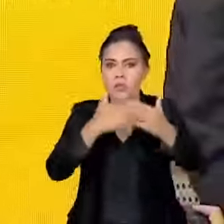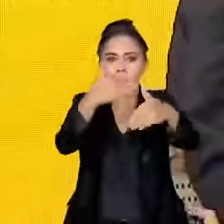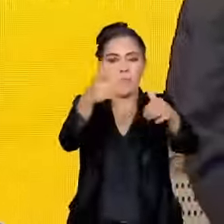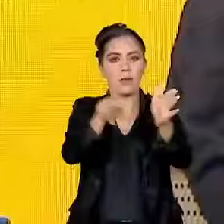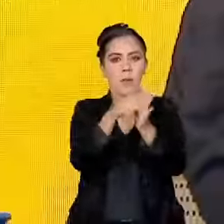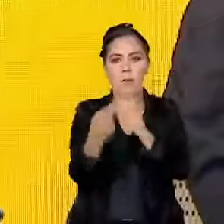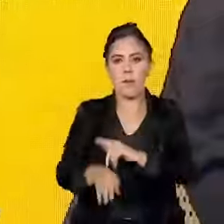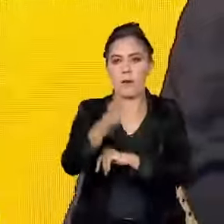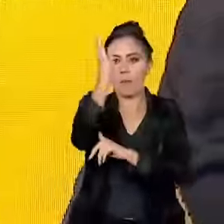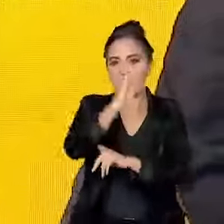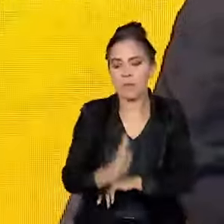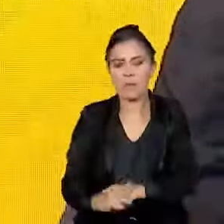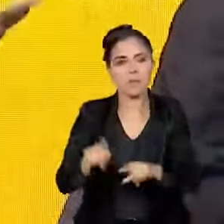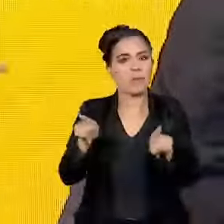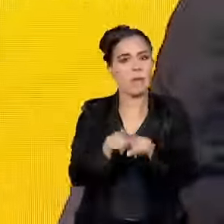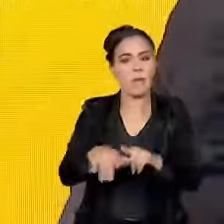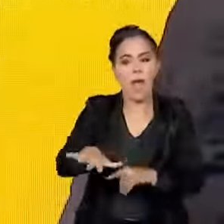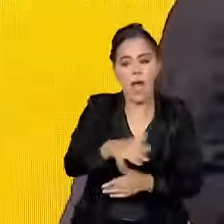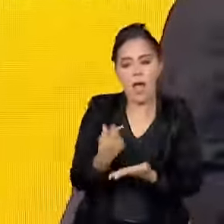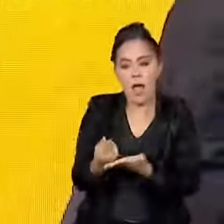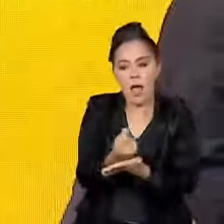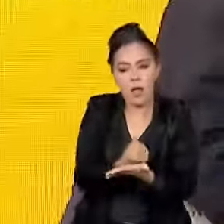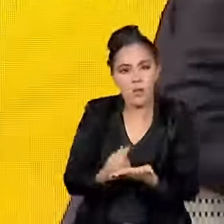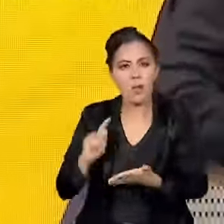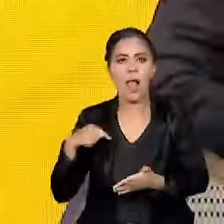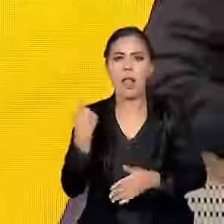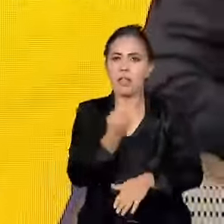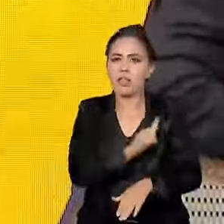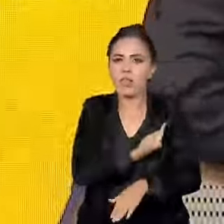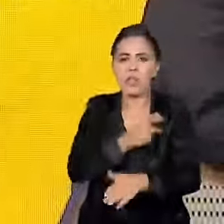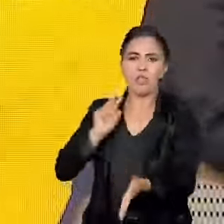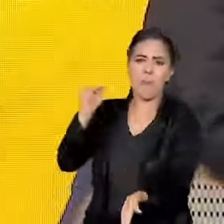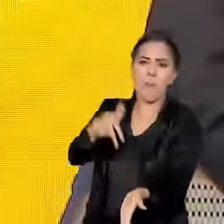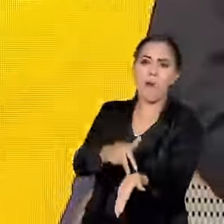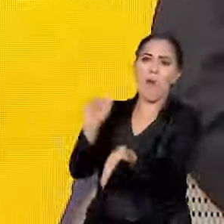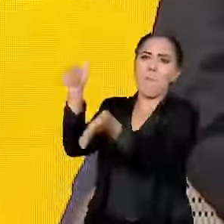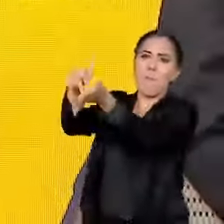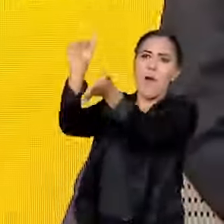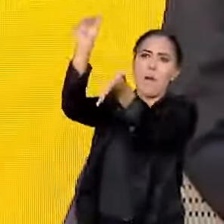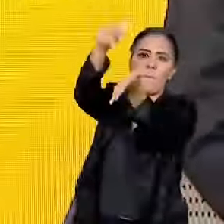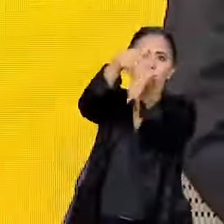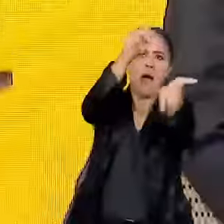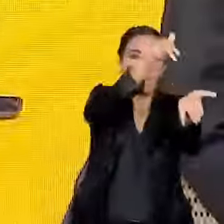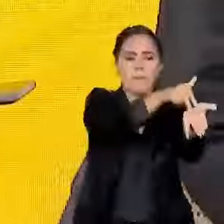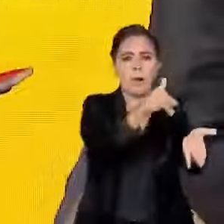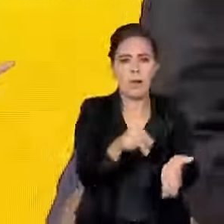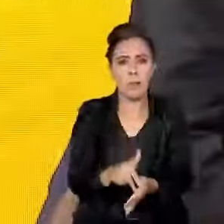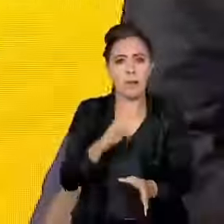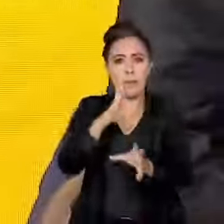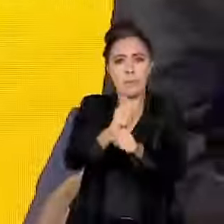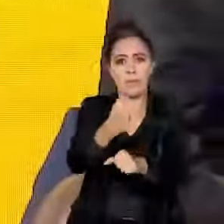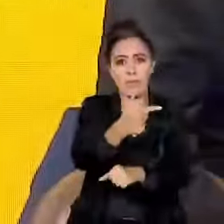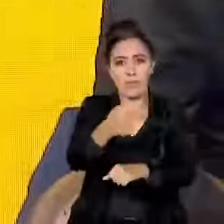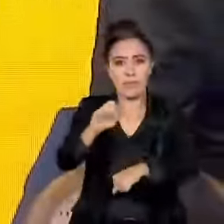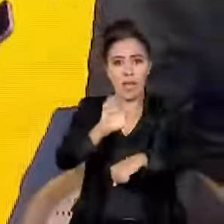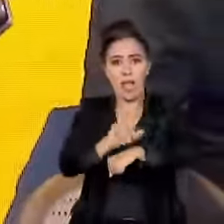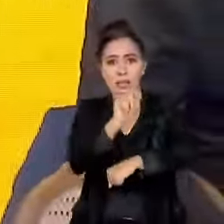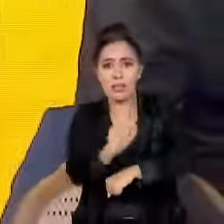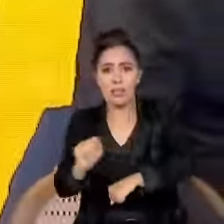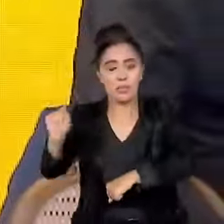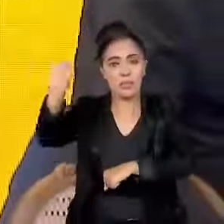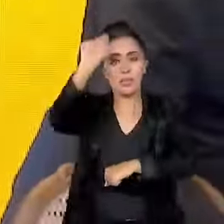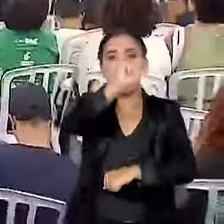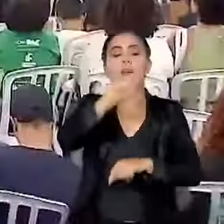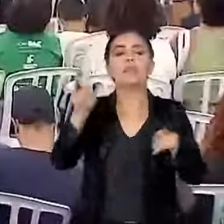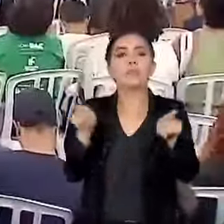as áreas. Nós fizemos caravanas, nós rodamos o país inteiro, nós passamos pelos 27 estados, nós escutamos